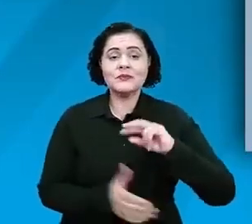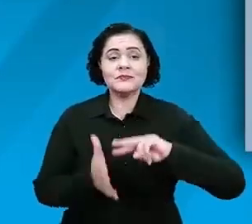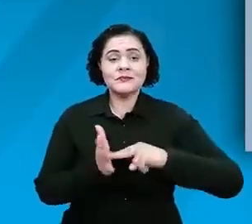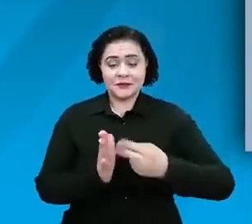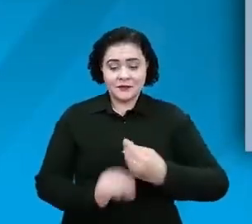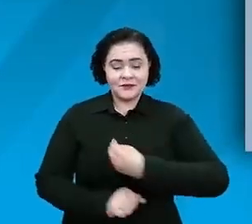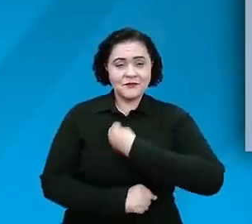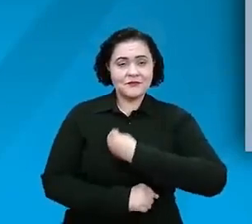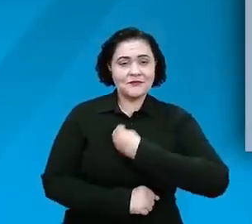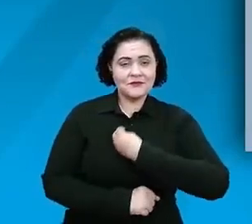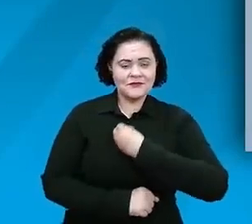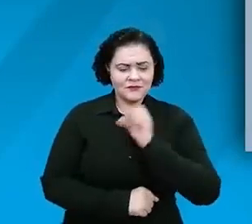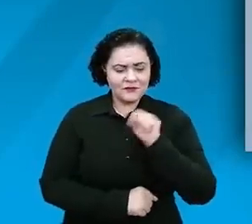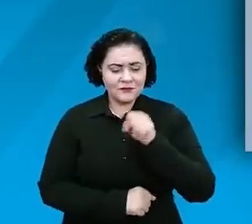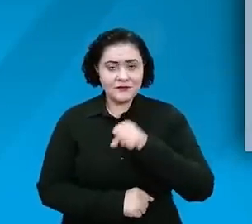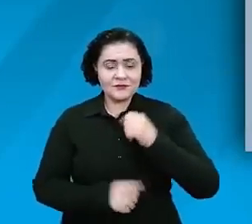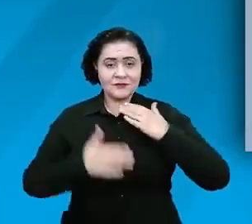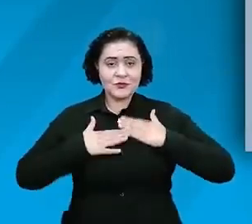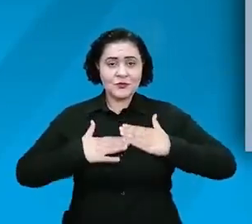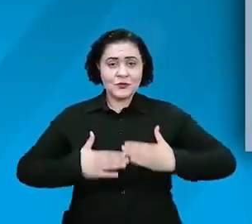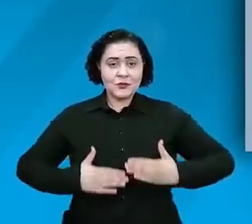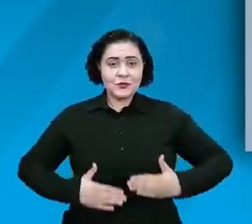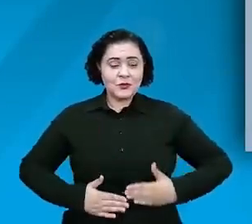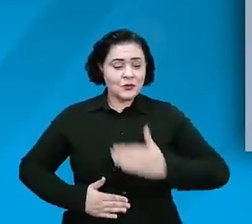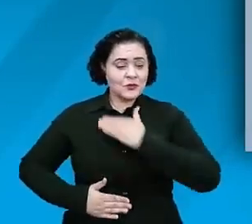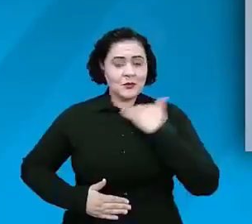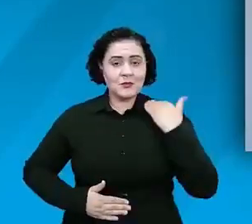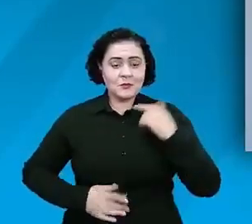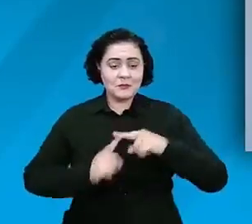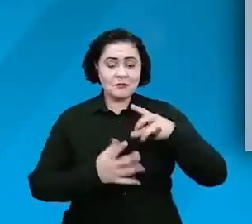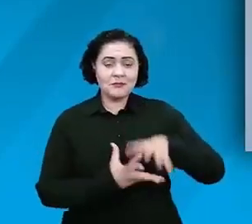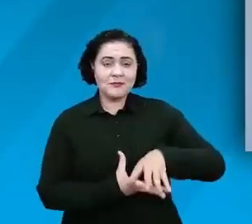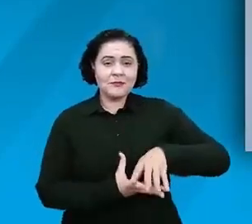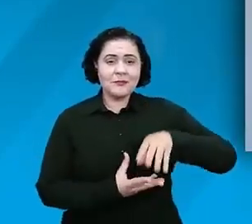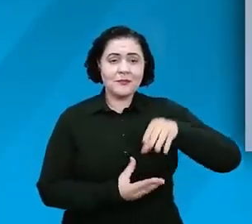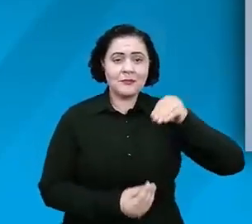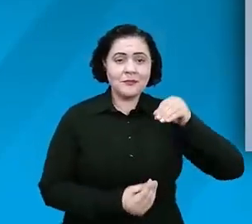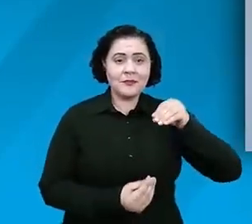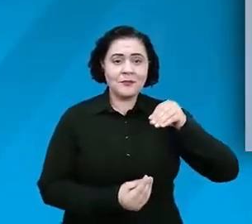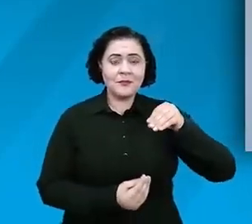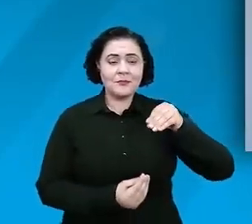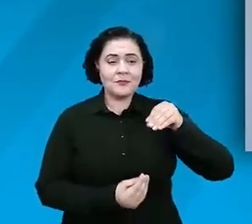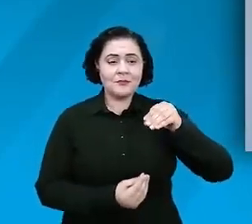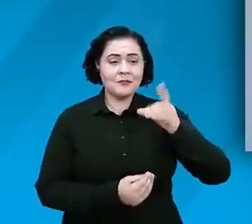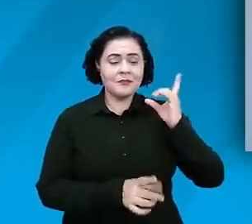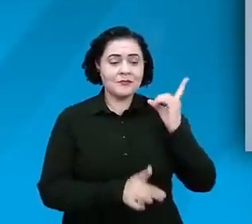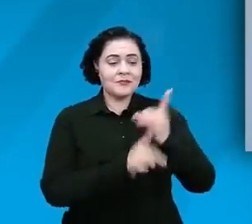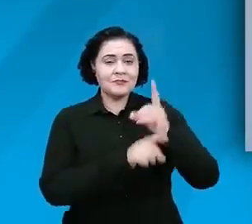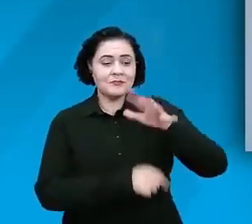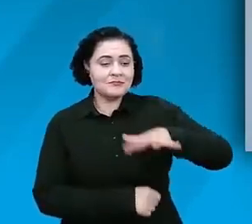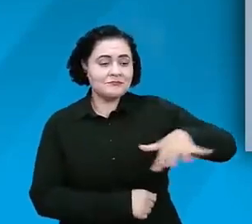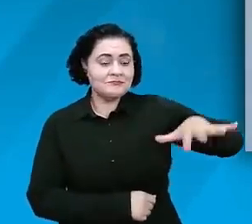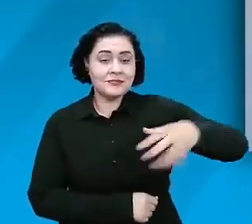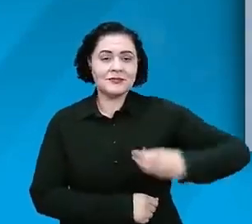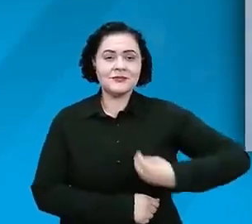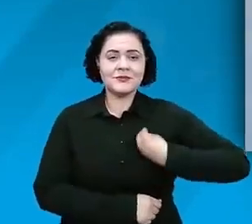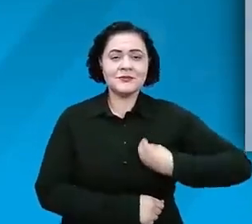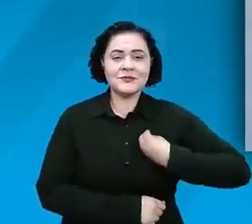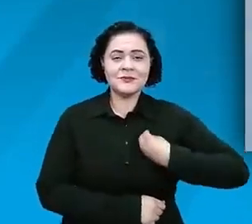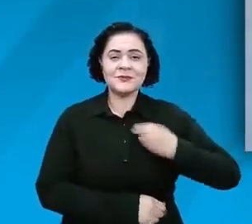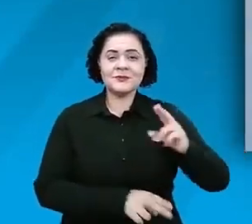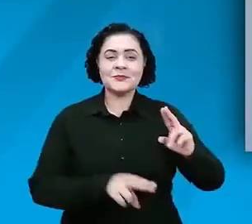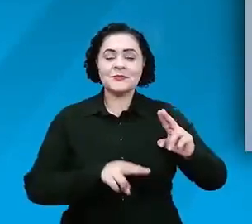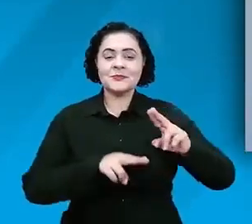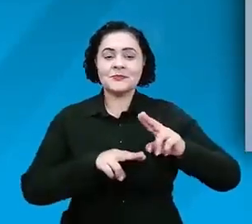ela sobrevivendo ao corpo, ela encontra no mundo espiritual a sua existência e,